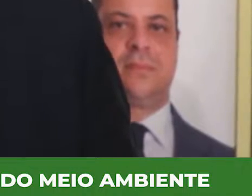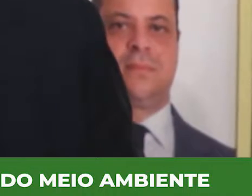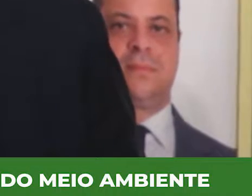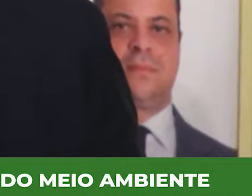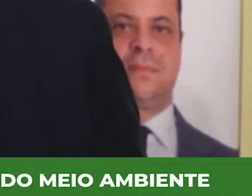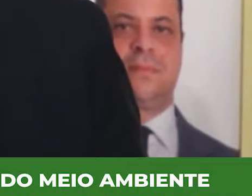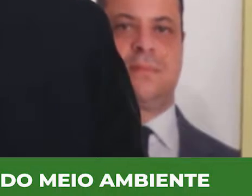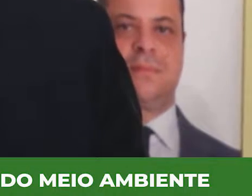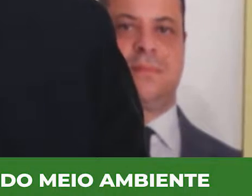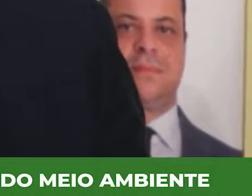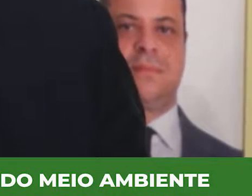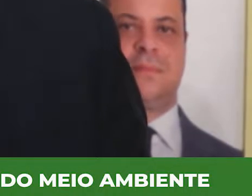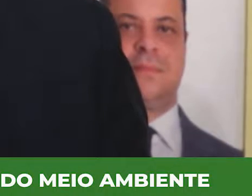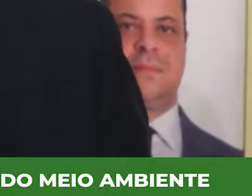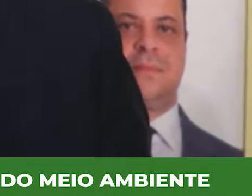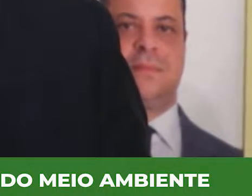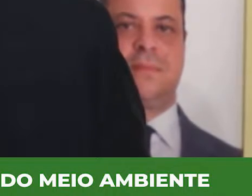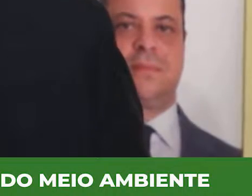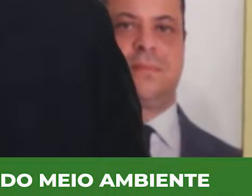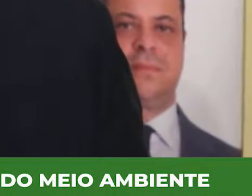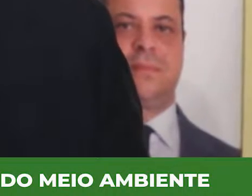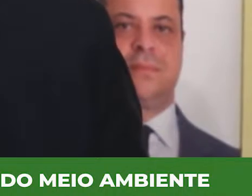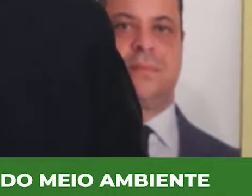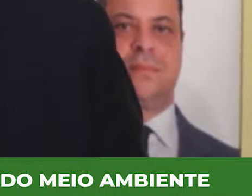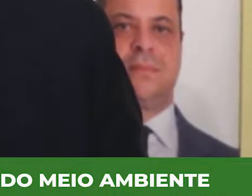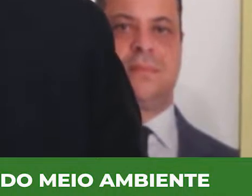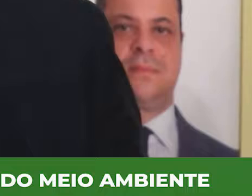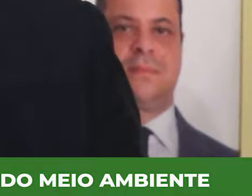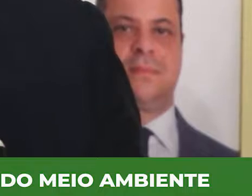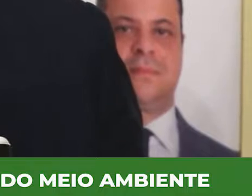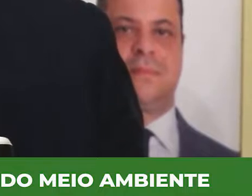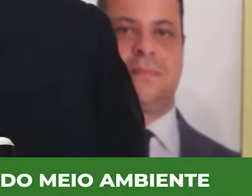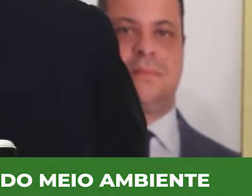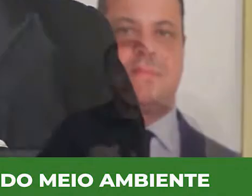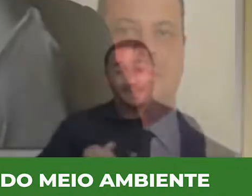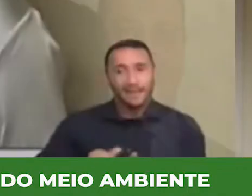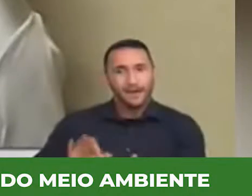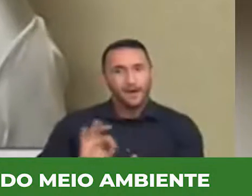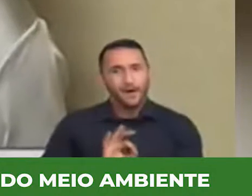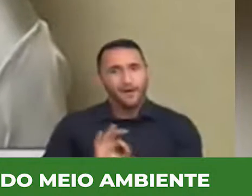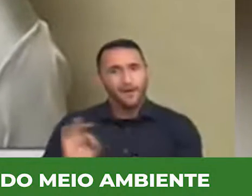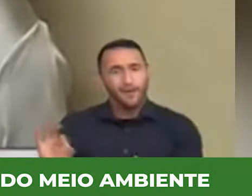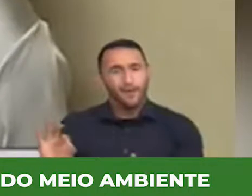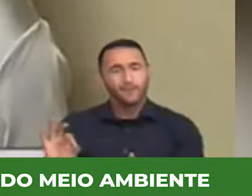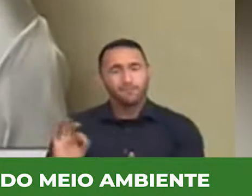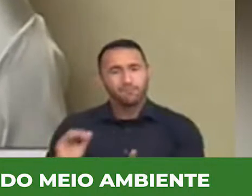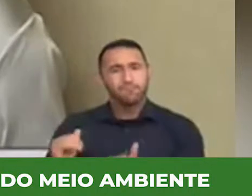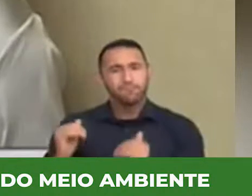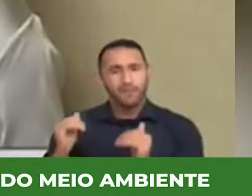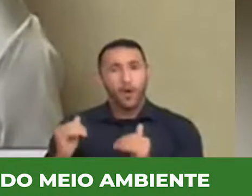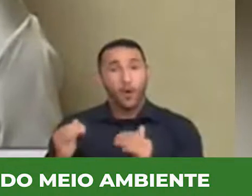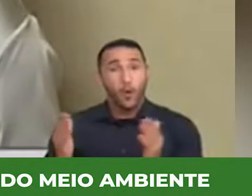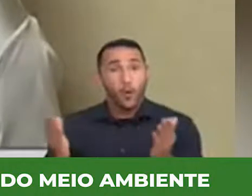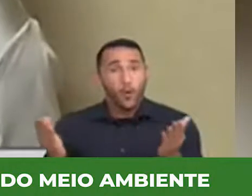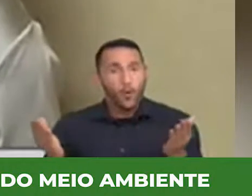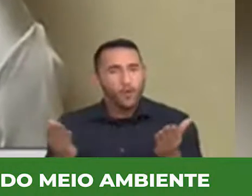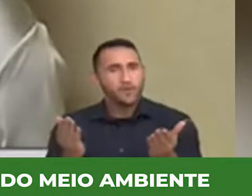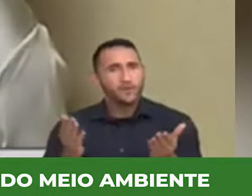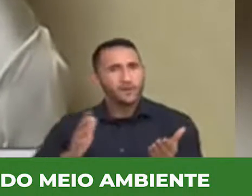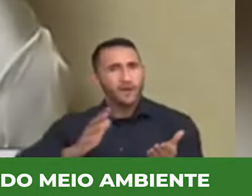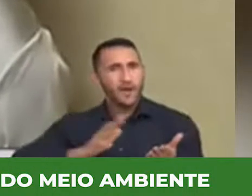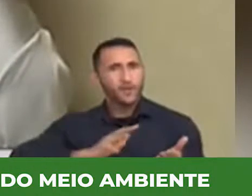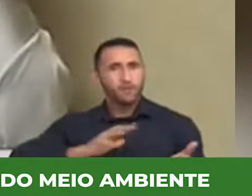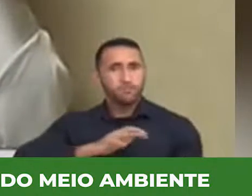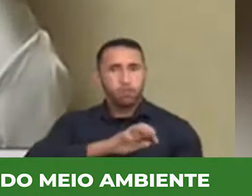trabalho não é meu trabalho foi feito por uma equipe que eu tenho uma equipe técnica que todos nos ajudam a cidade é outra depois da